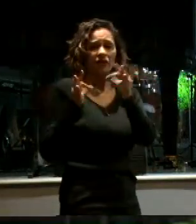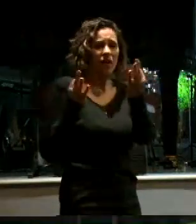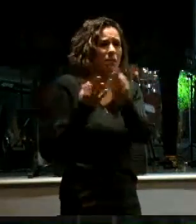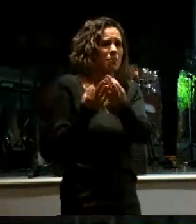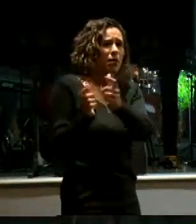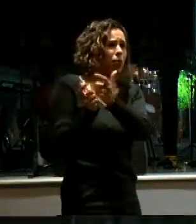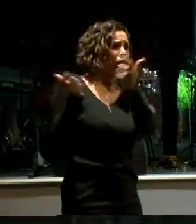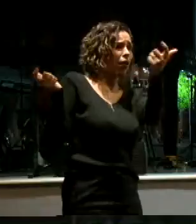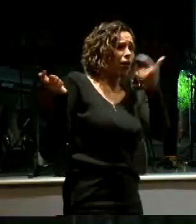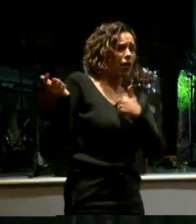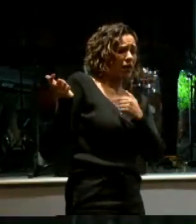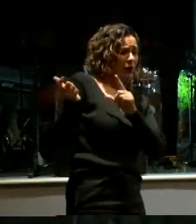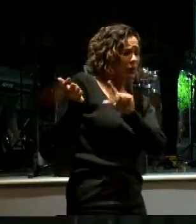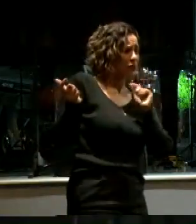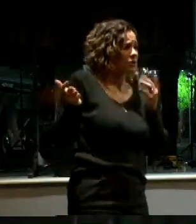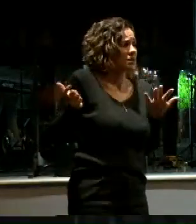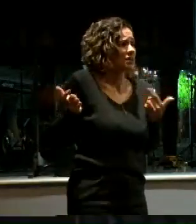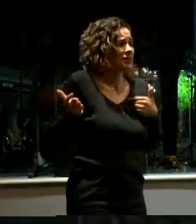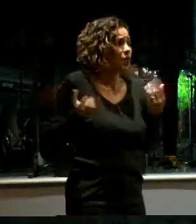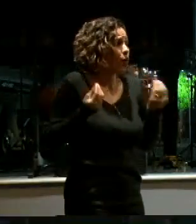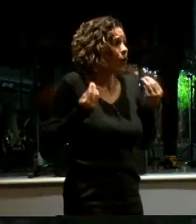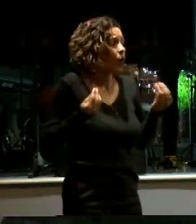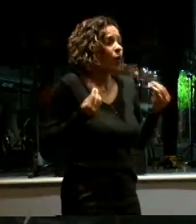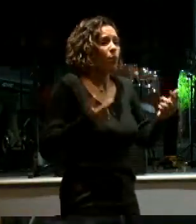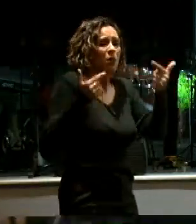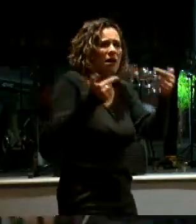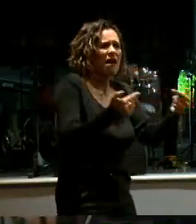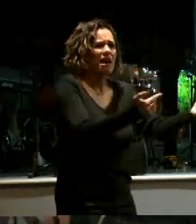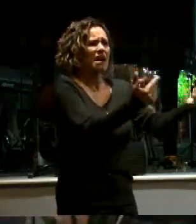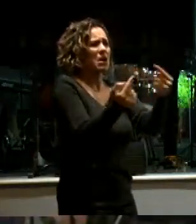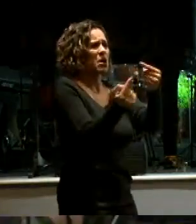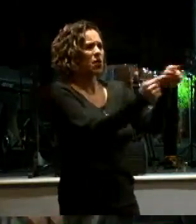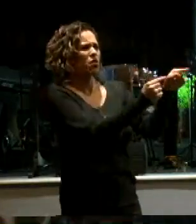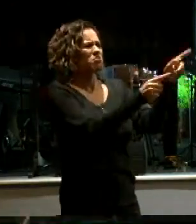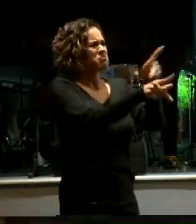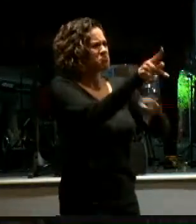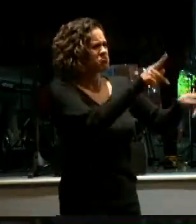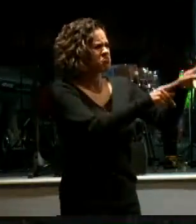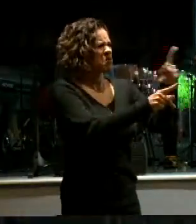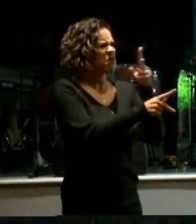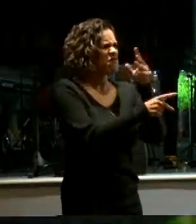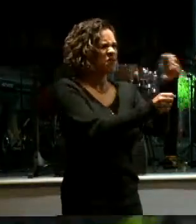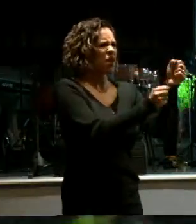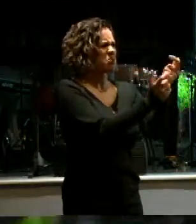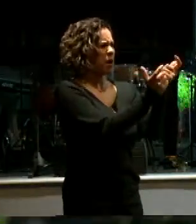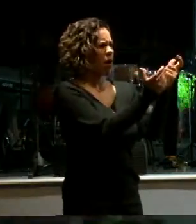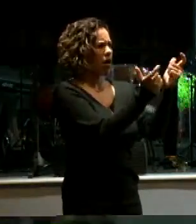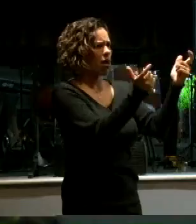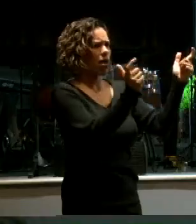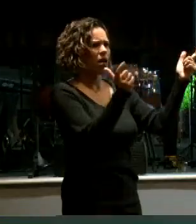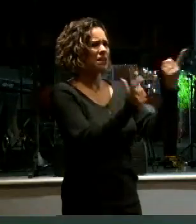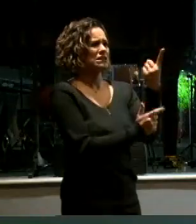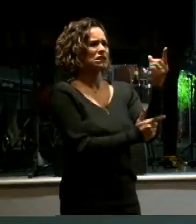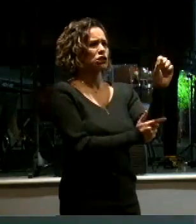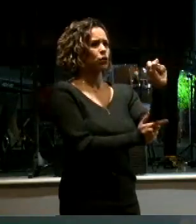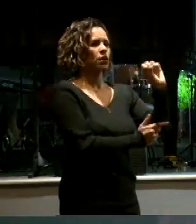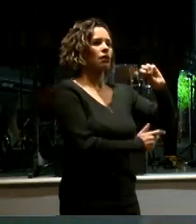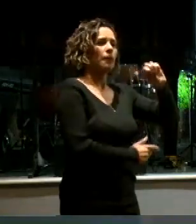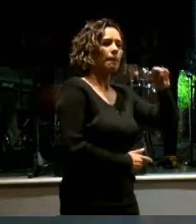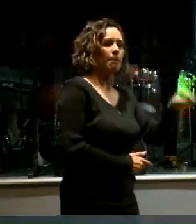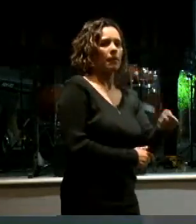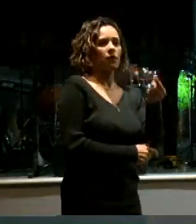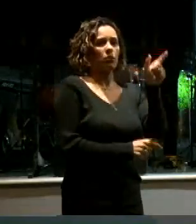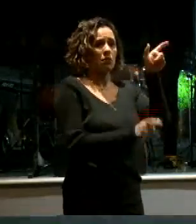ele fala: como é que eu vou guerrear contra um povo gigantesco de mais de 180 mil midianitas?